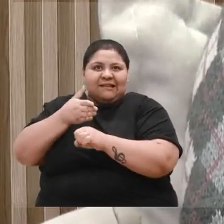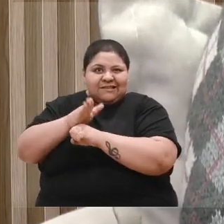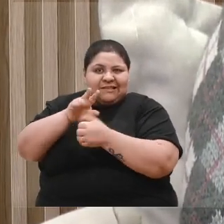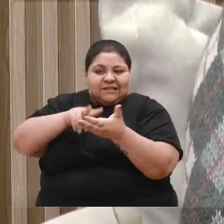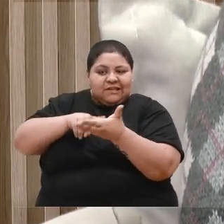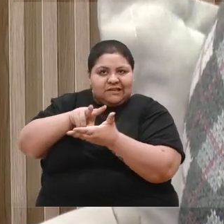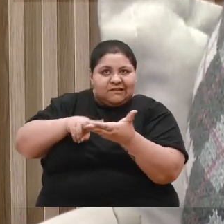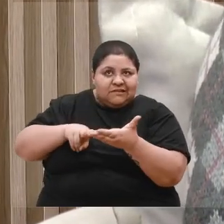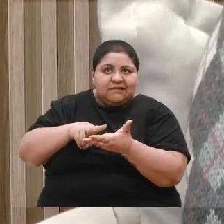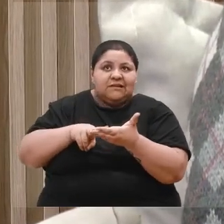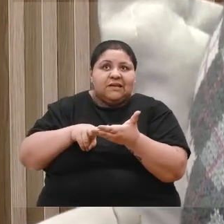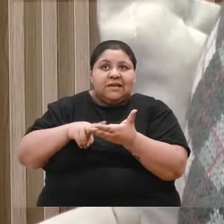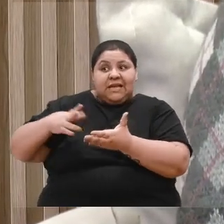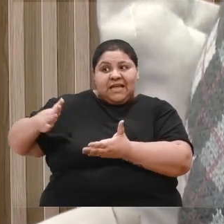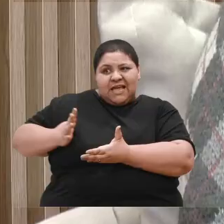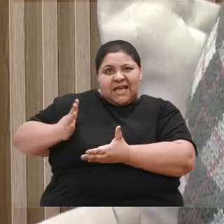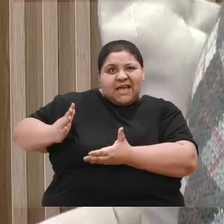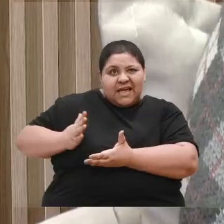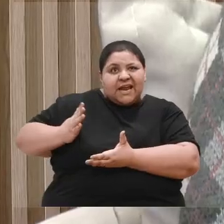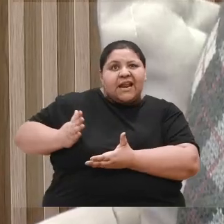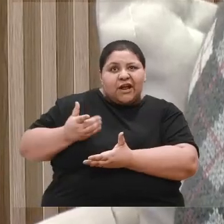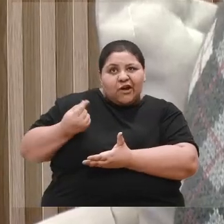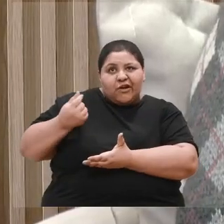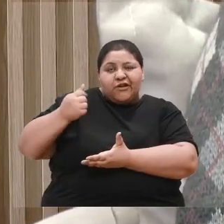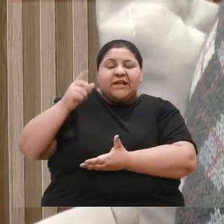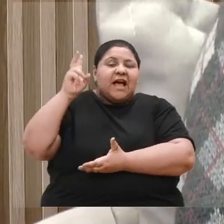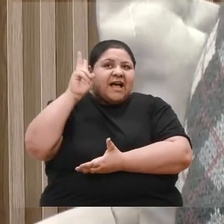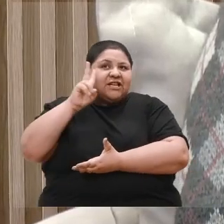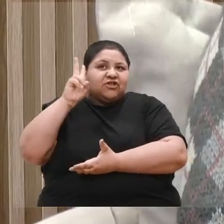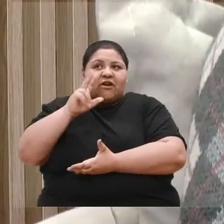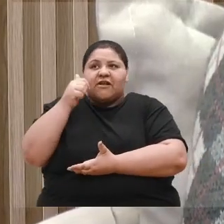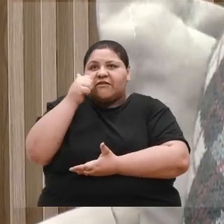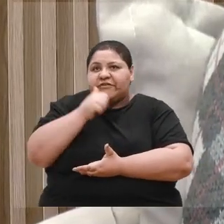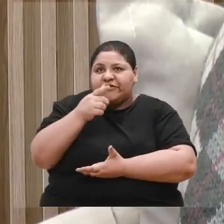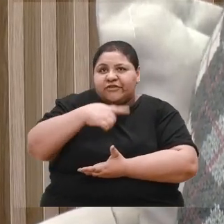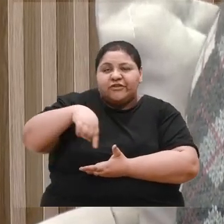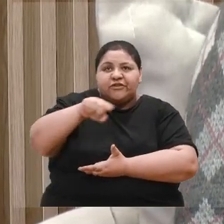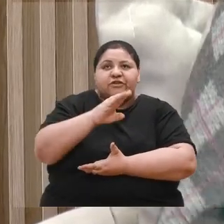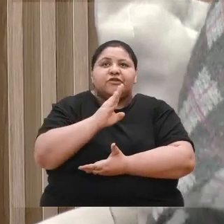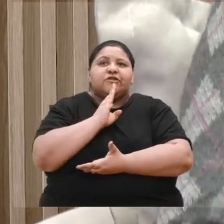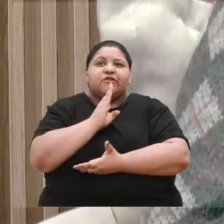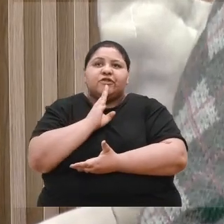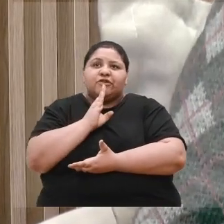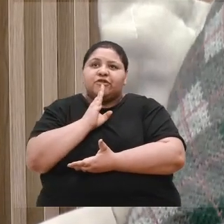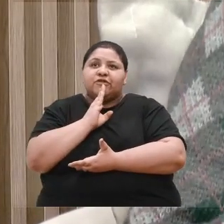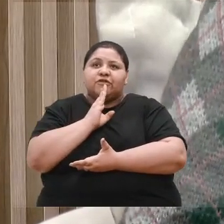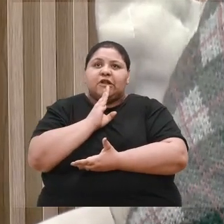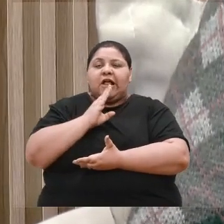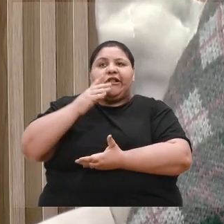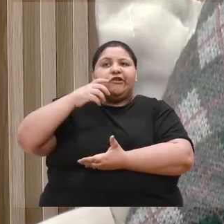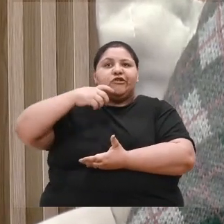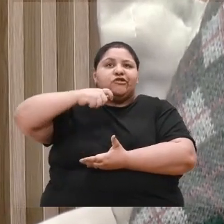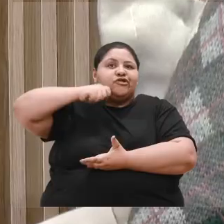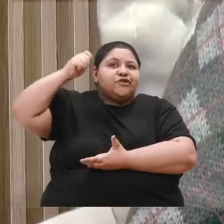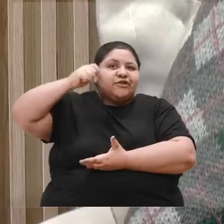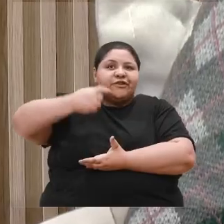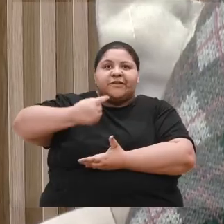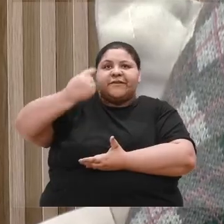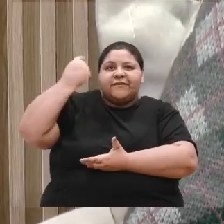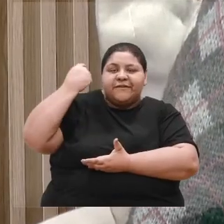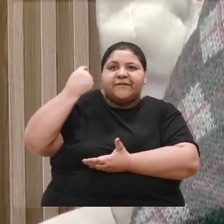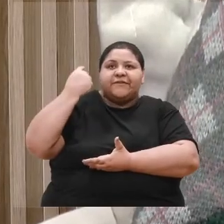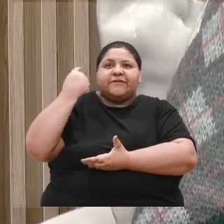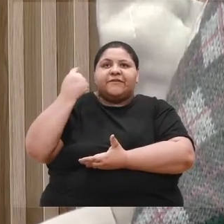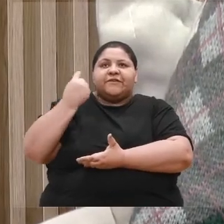né? E ricos, né? As histórias das mulheres, a gente conhece o Tiradentes, lá